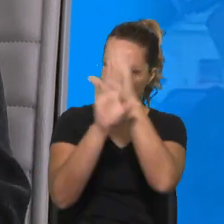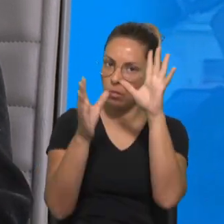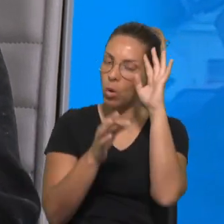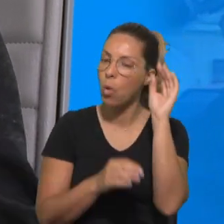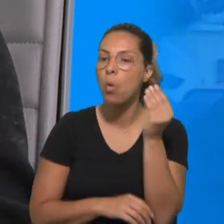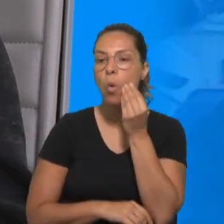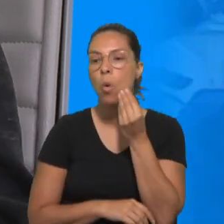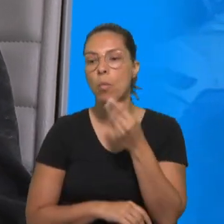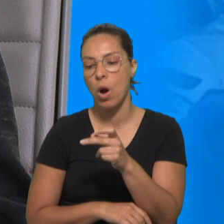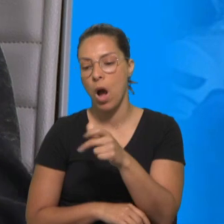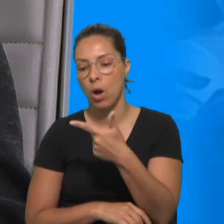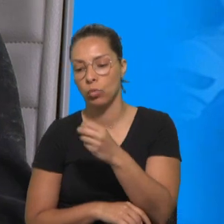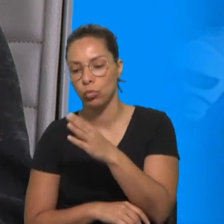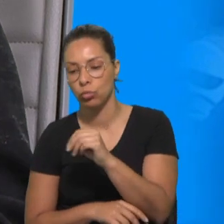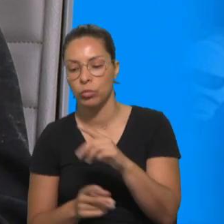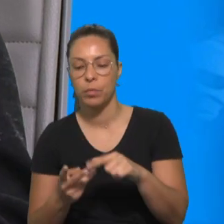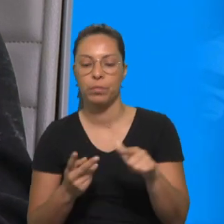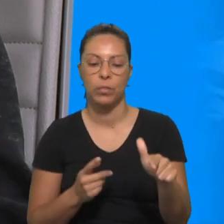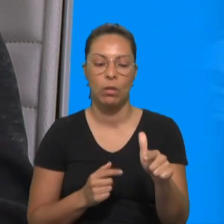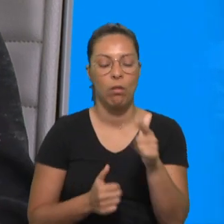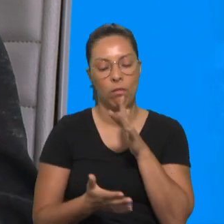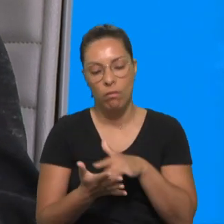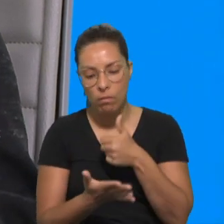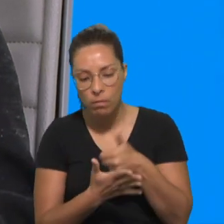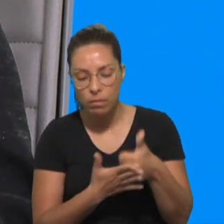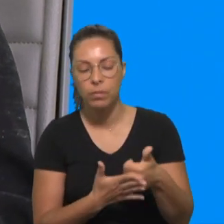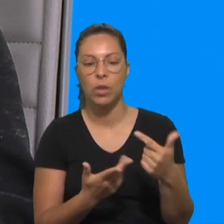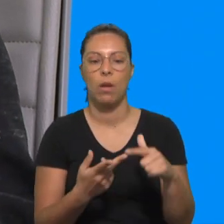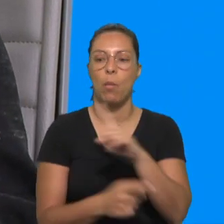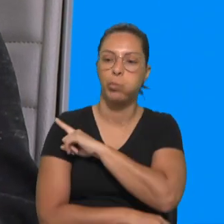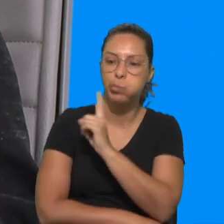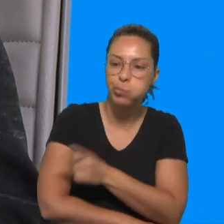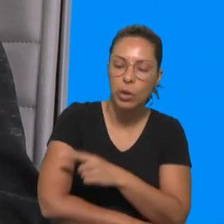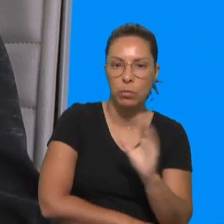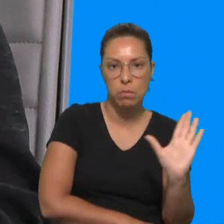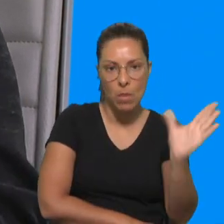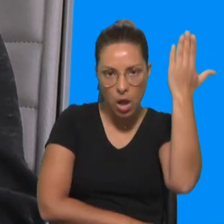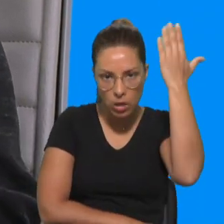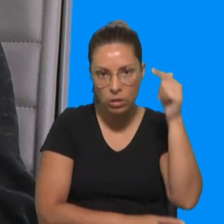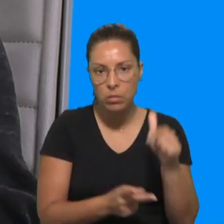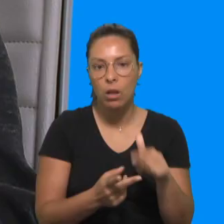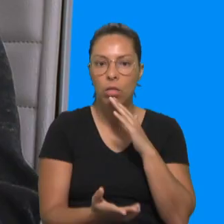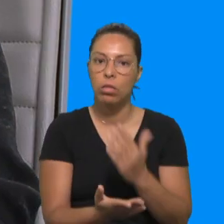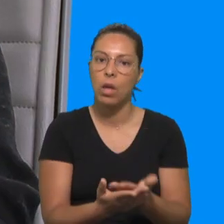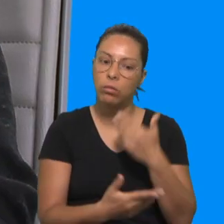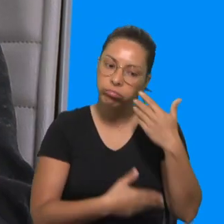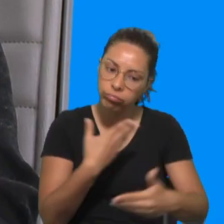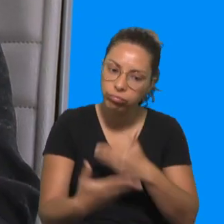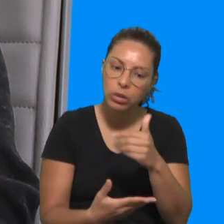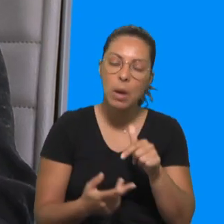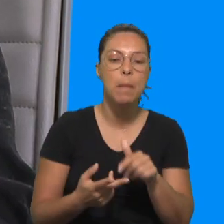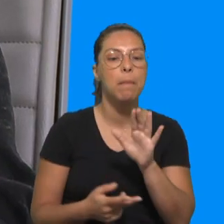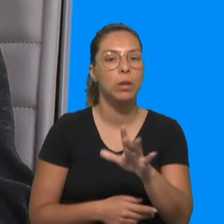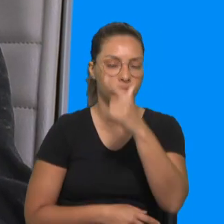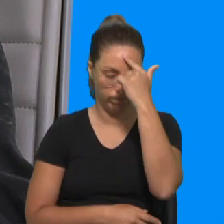Atos dos Apóstolos, quer do Evangelho, que há aqui uma força maior a dinamizar tudo isto. Mas também há aqui uma questão que é a